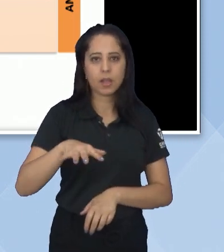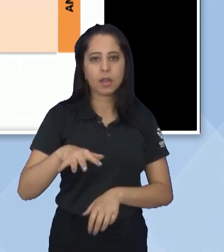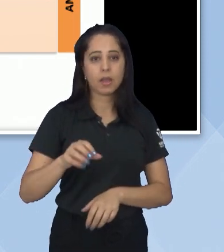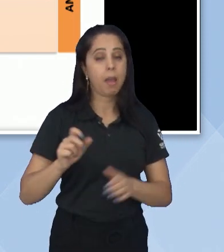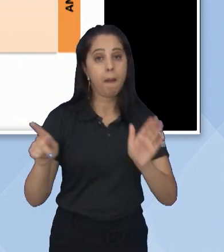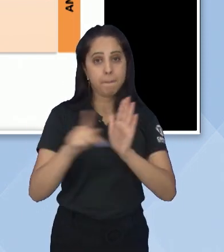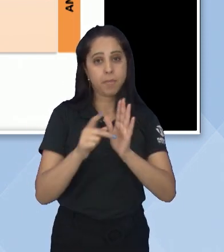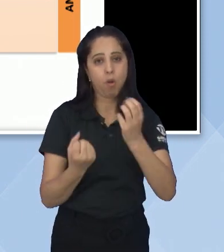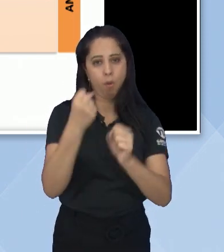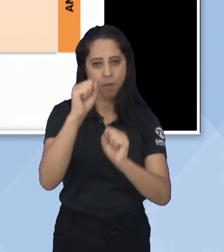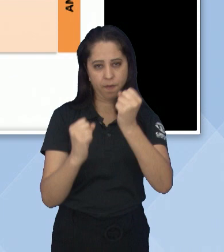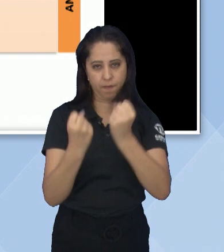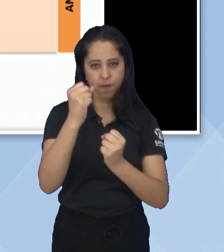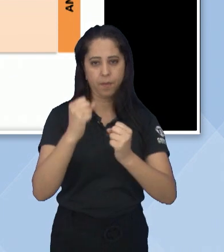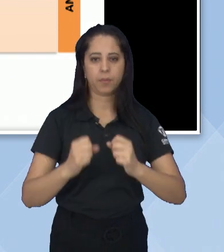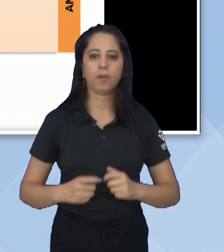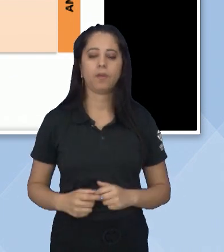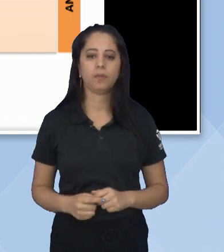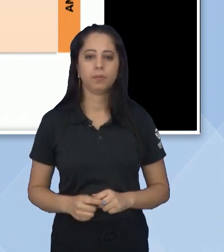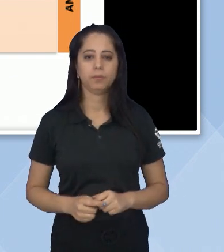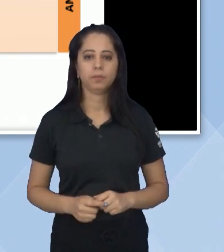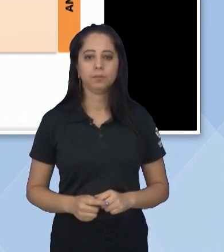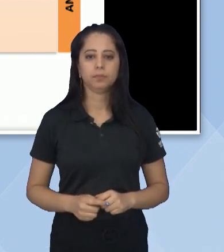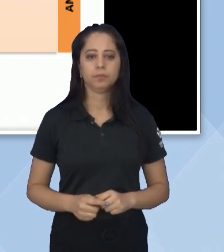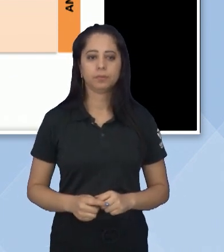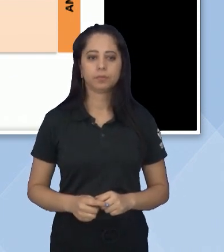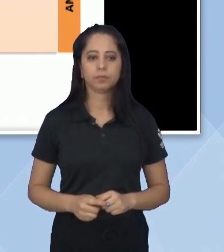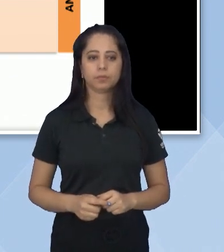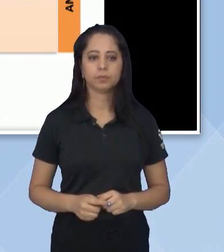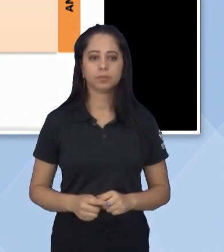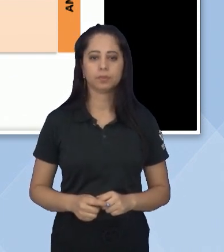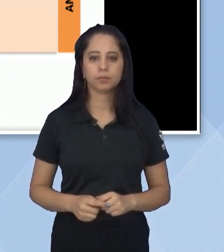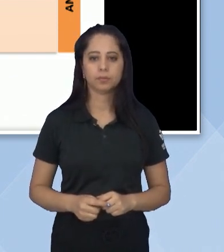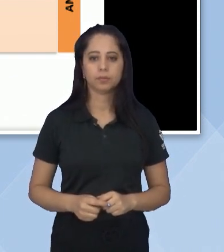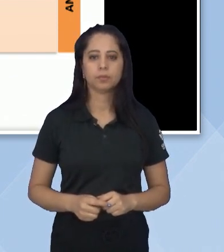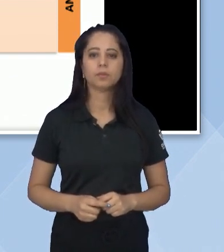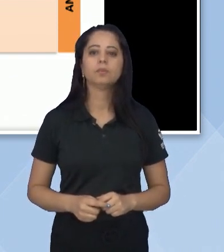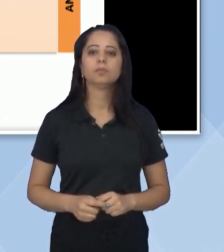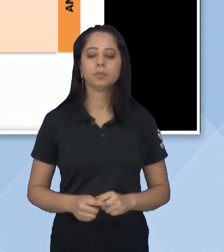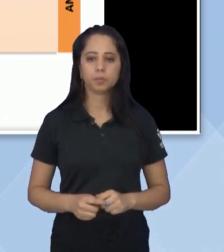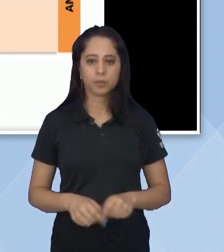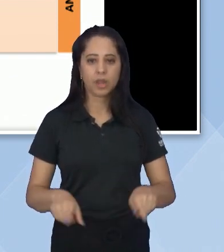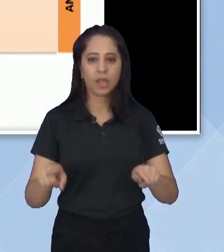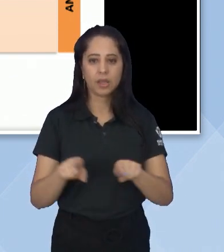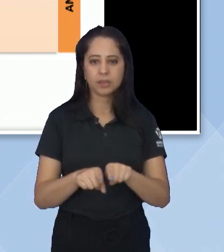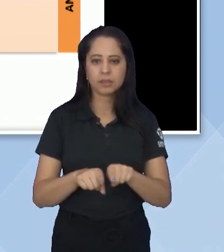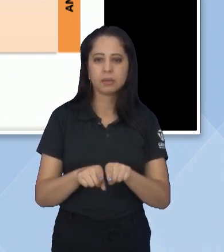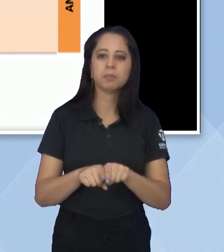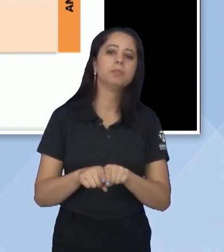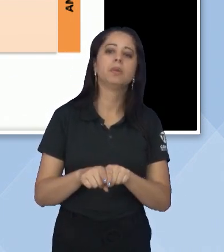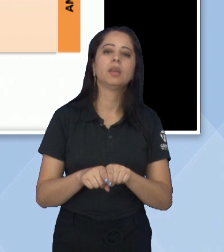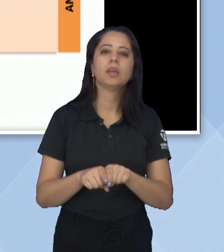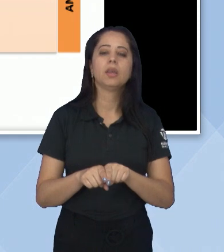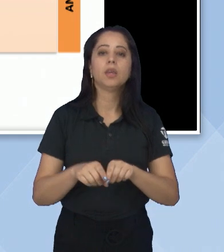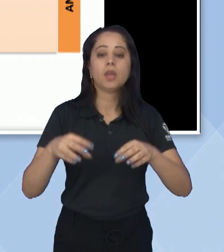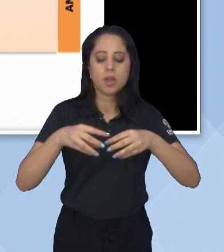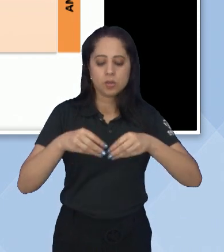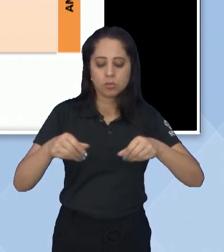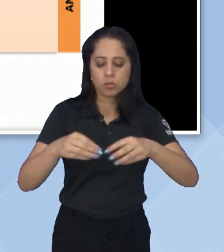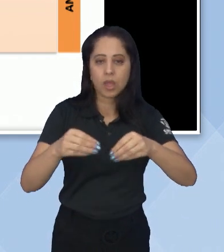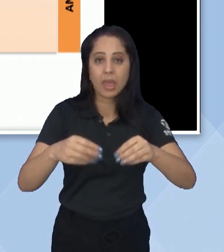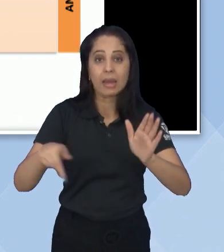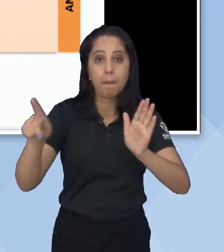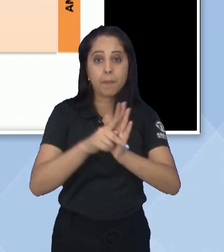a indústria que não trabalham com a residência Estamos também redução de dimensões mínimas de lote testada para as luzes comerciais Residencial